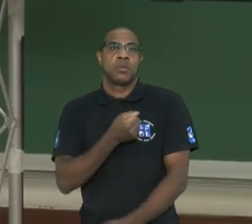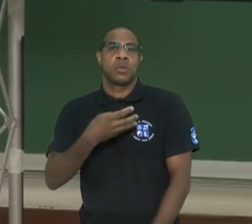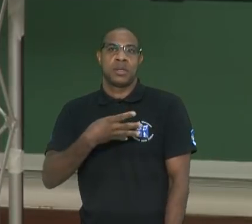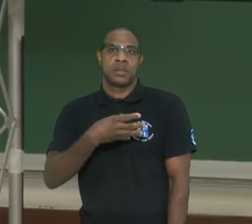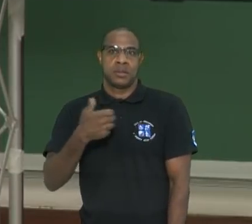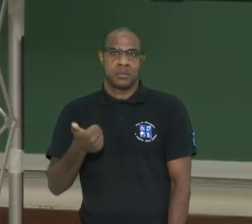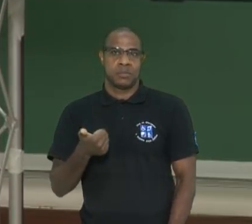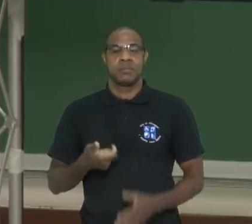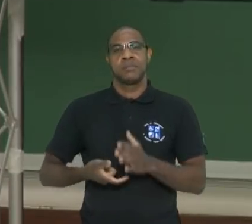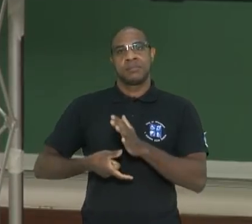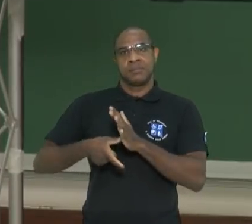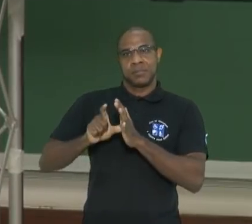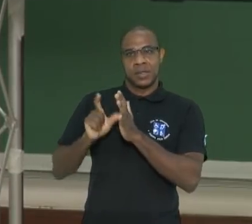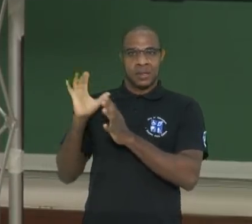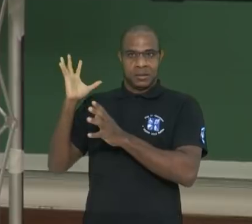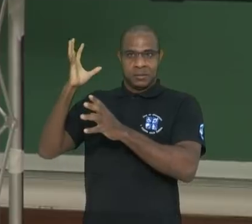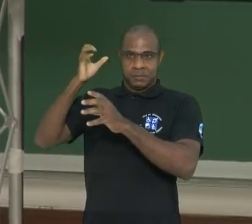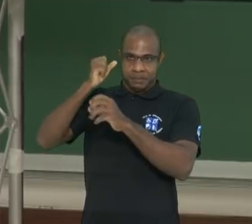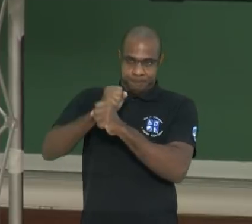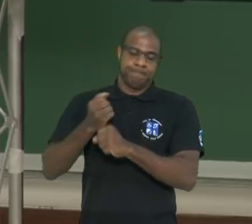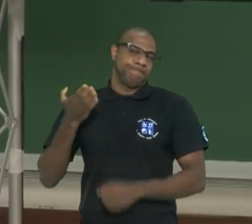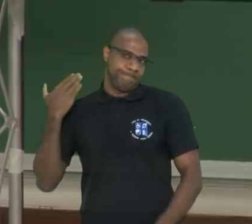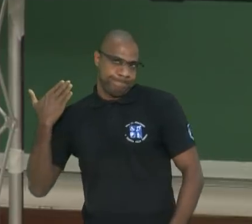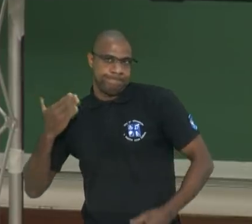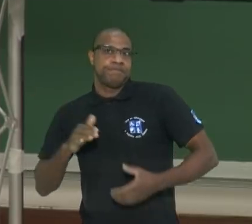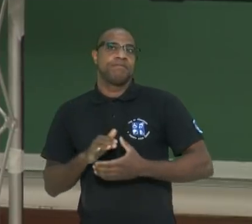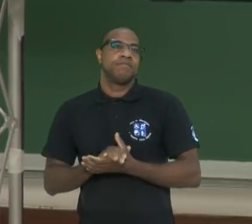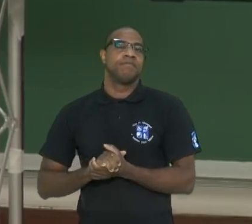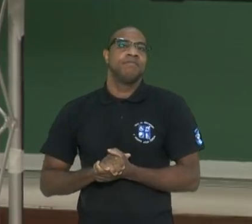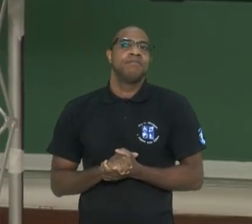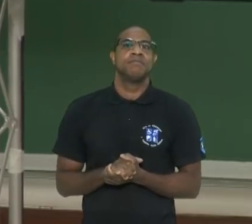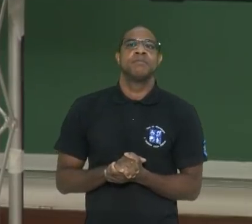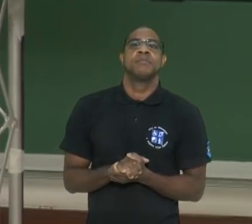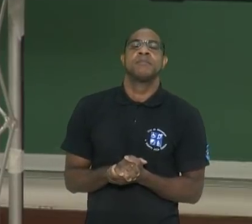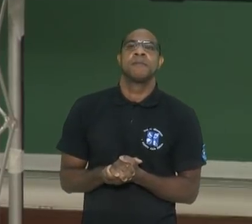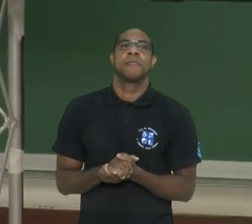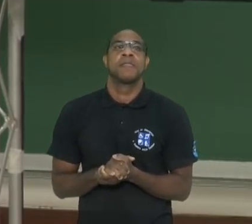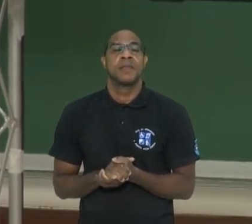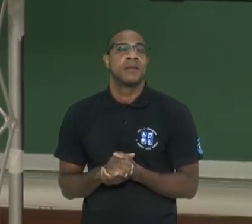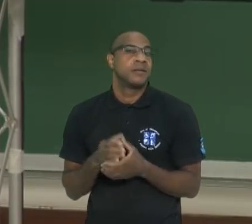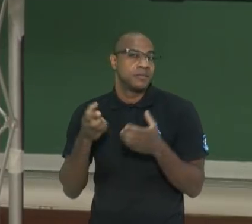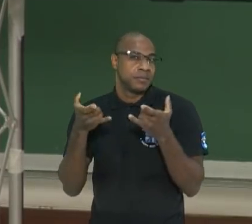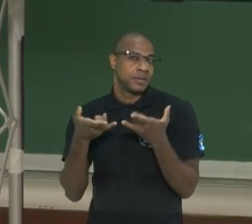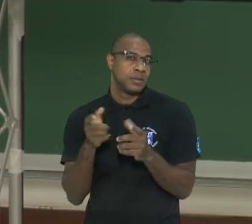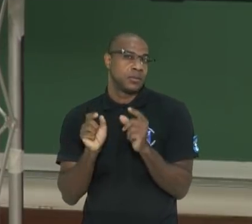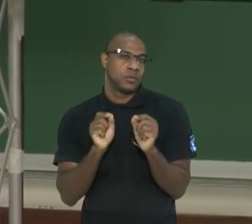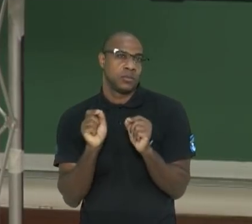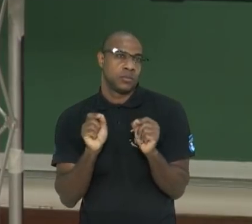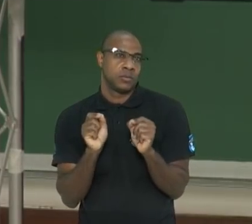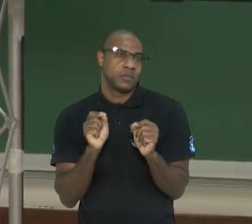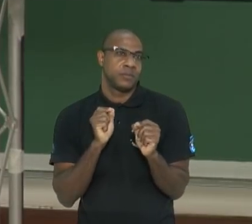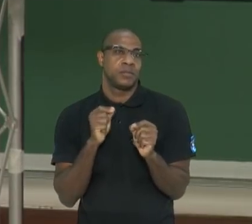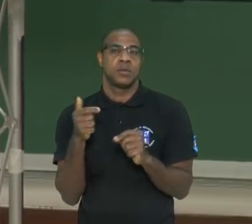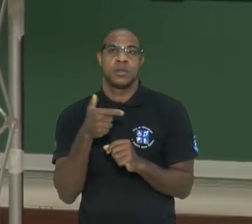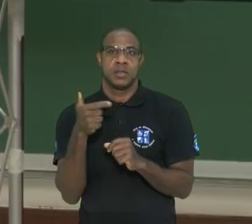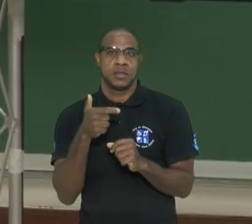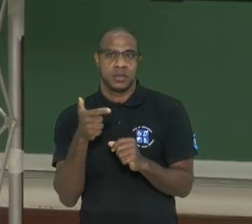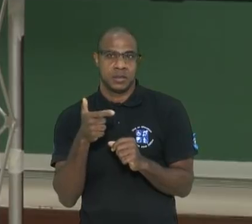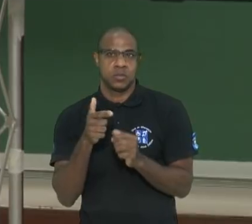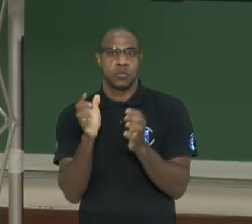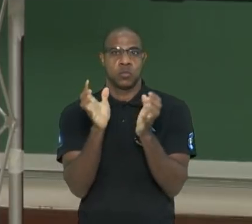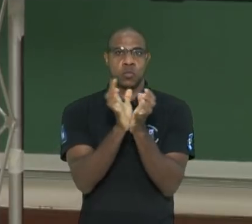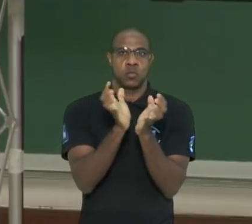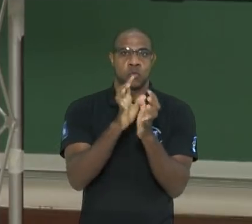Mas antes, vamos revisar os conteúdos da aula passada. Nós falamos sobre o segundo reino de seres vivos, o